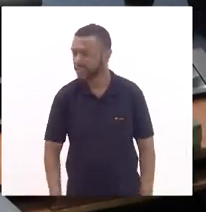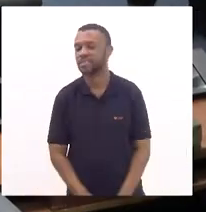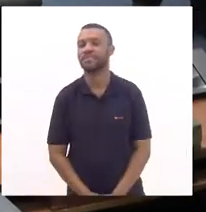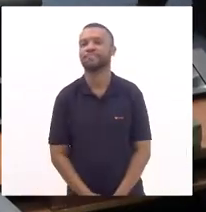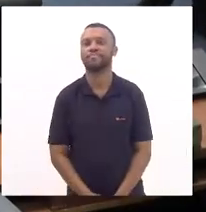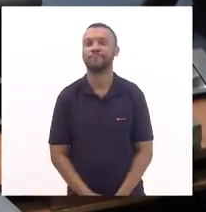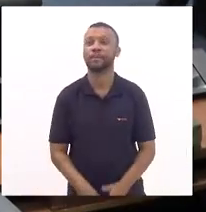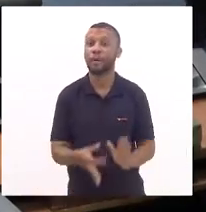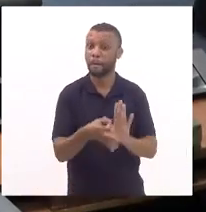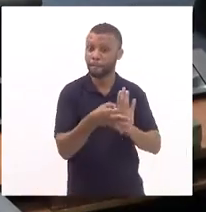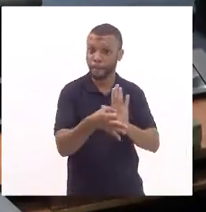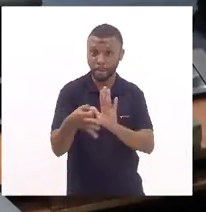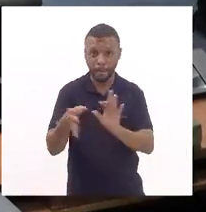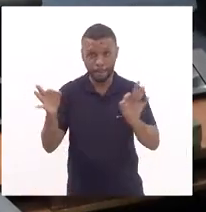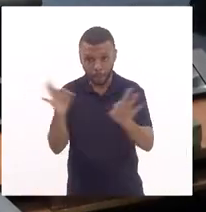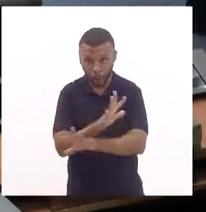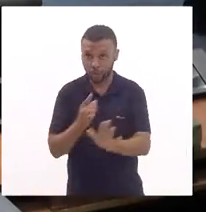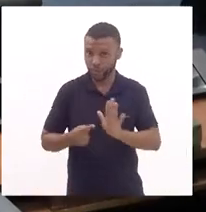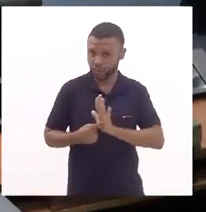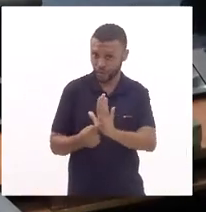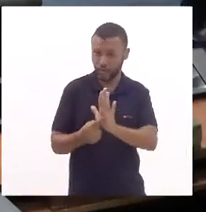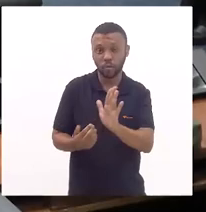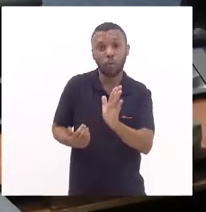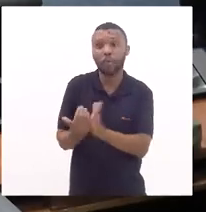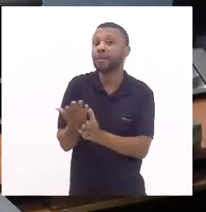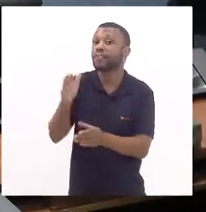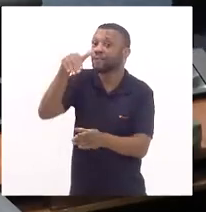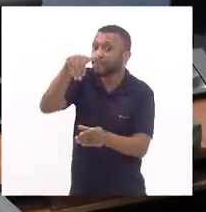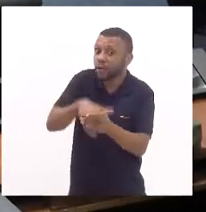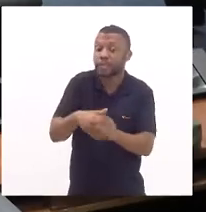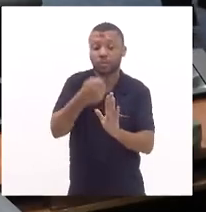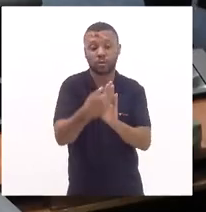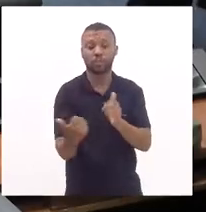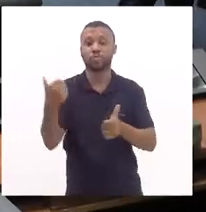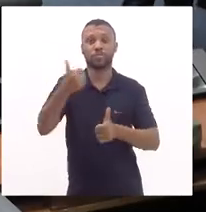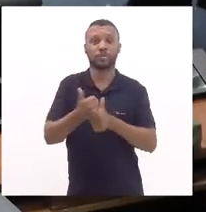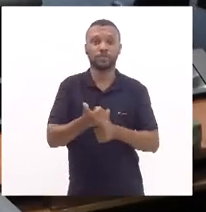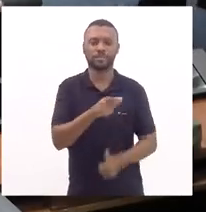Com os pareceres emitidos em votação, o substitutivo